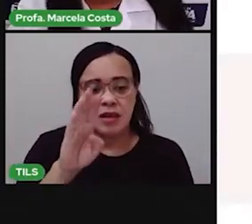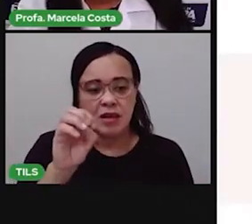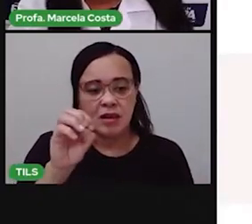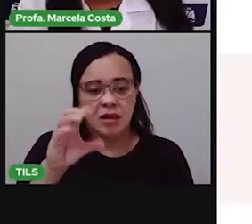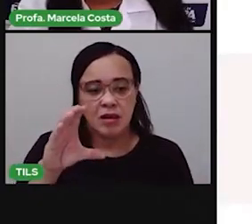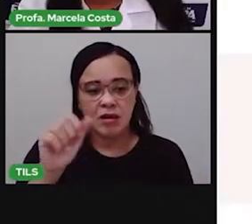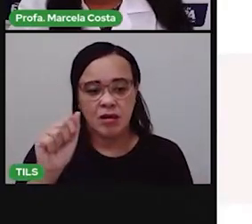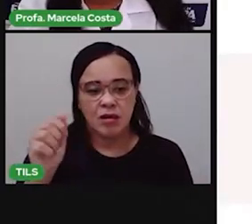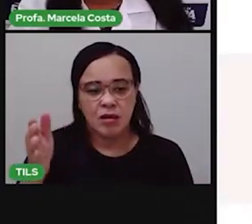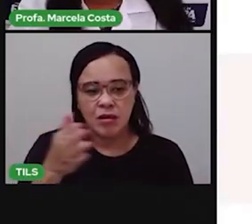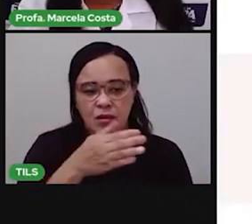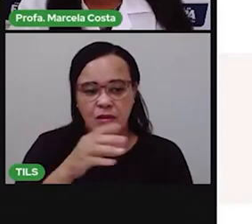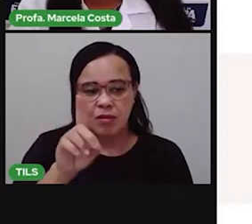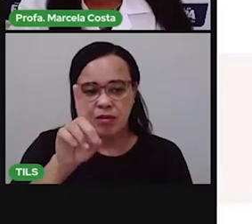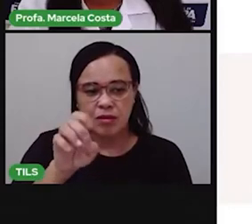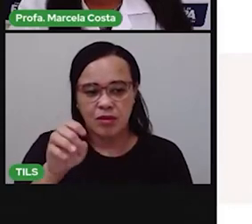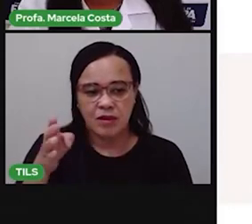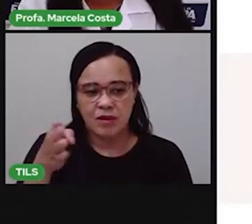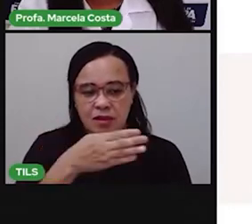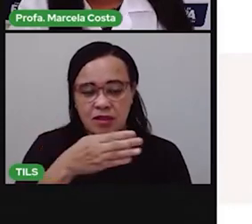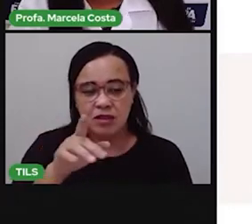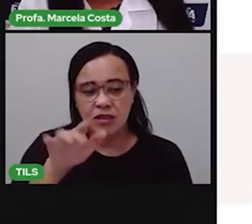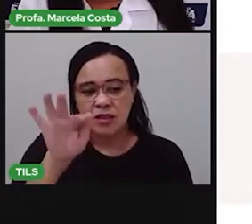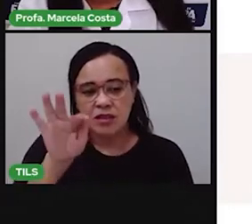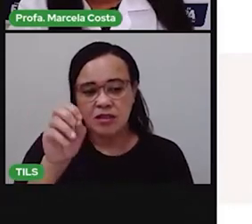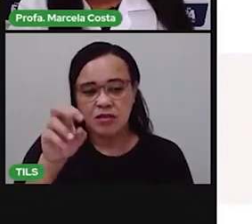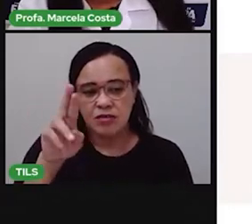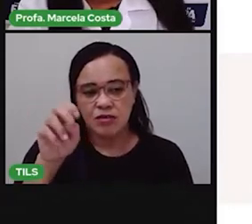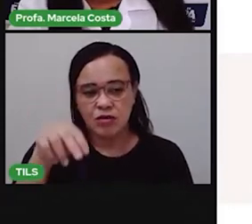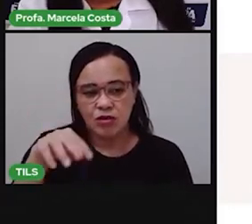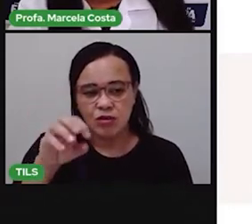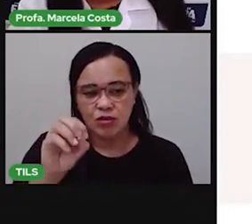de Forno.